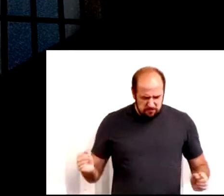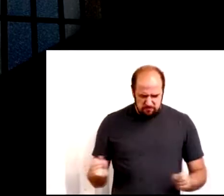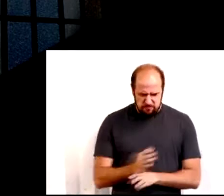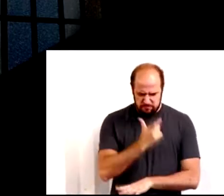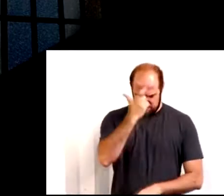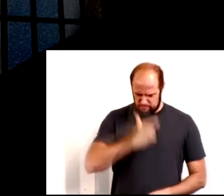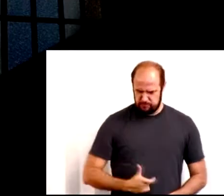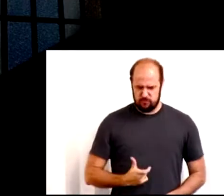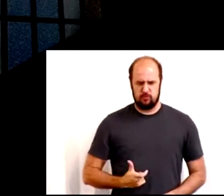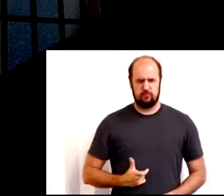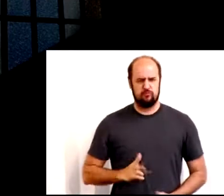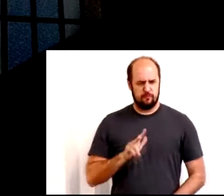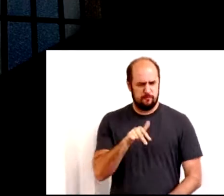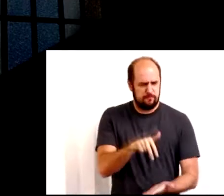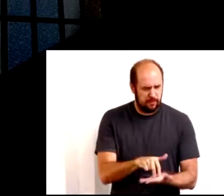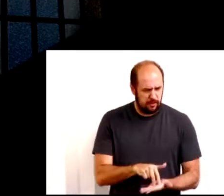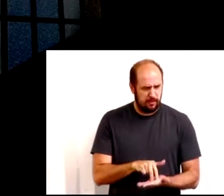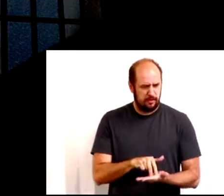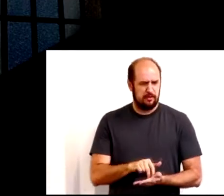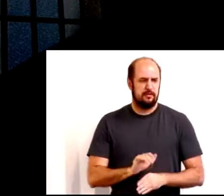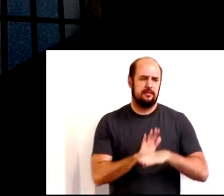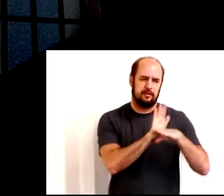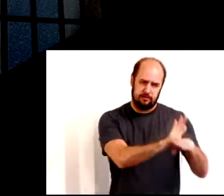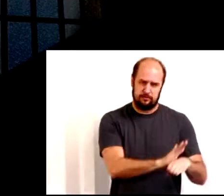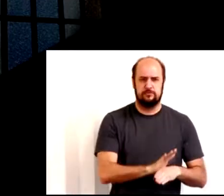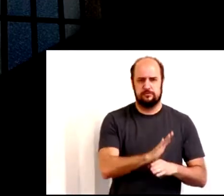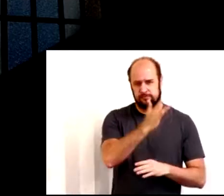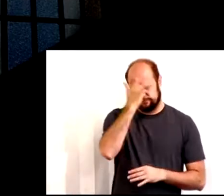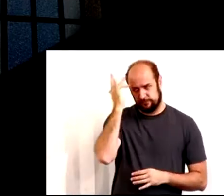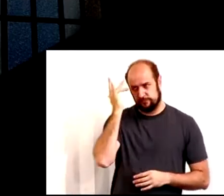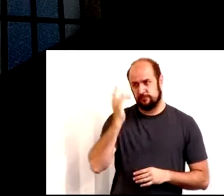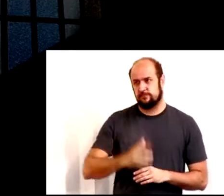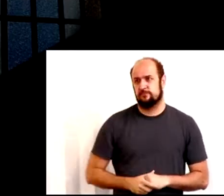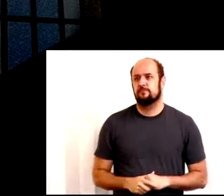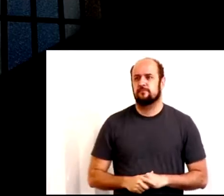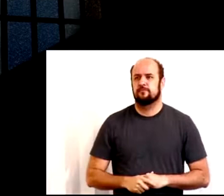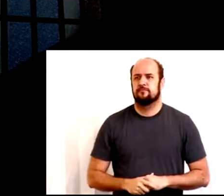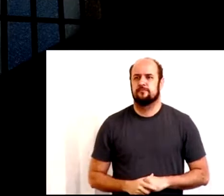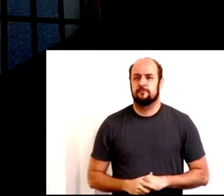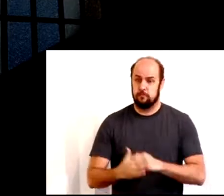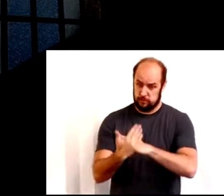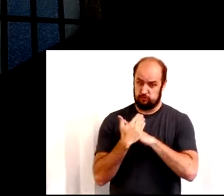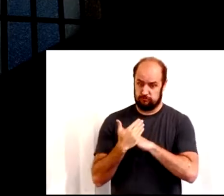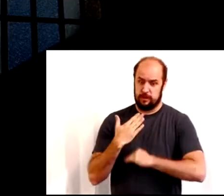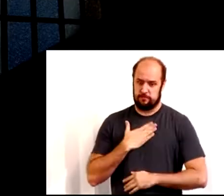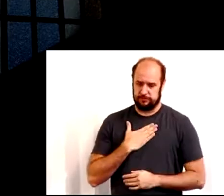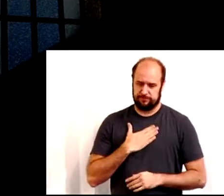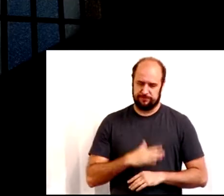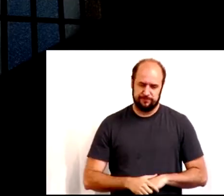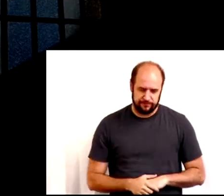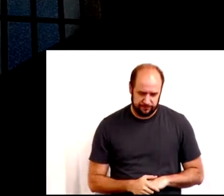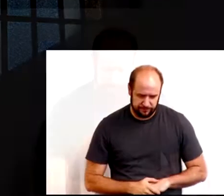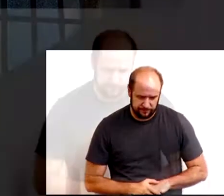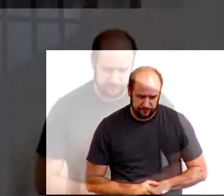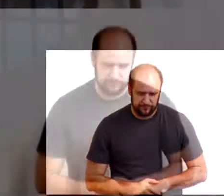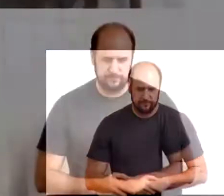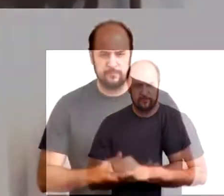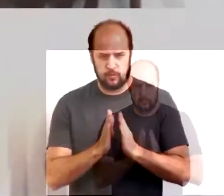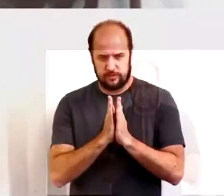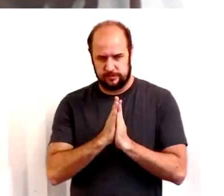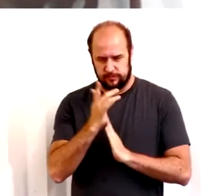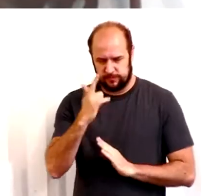vida, para suprir a vossa carência de socorro para comigo. Oremos mais uma